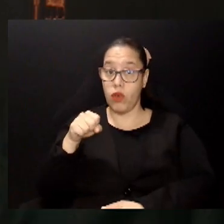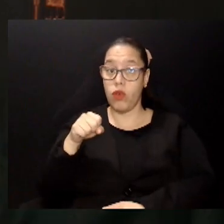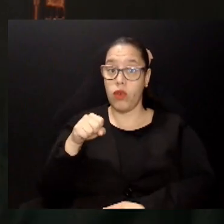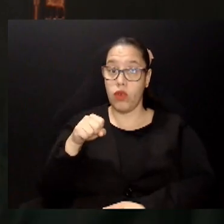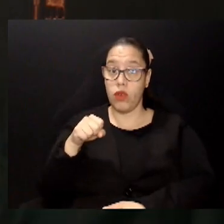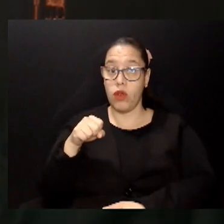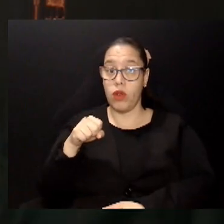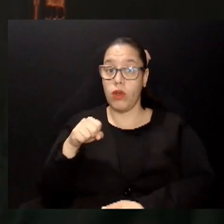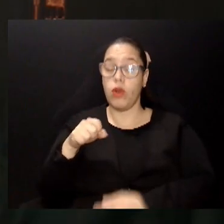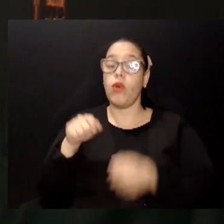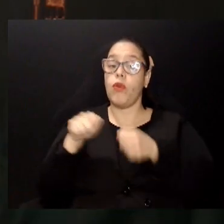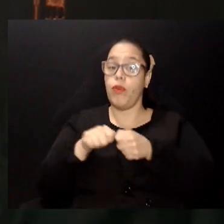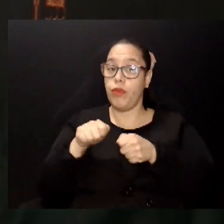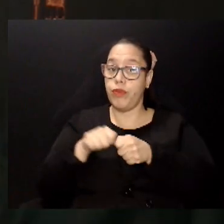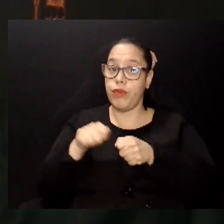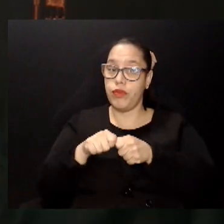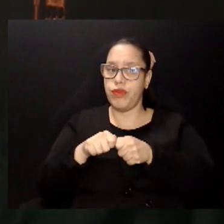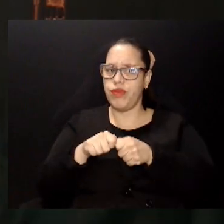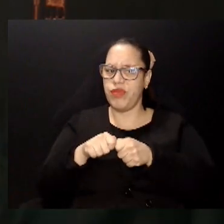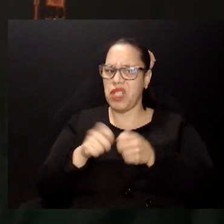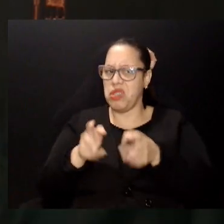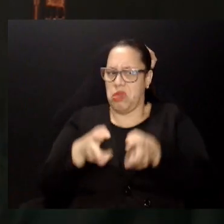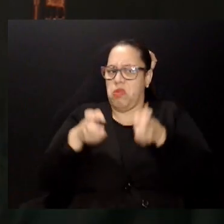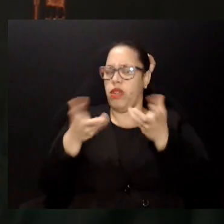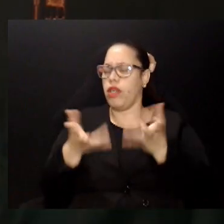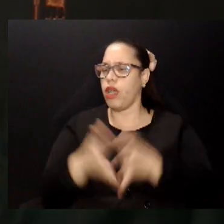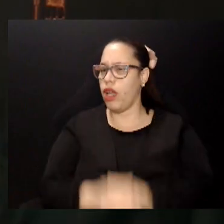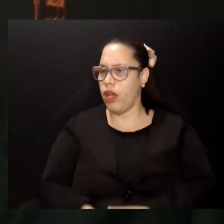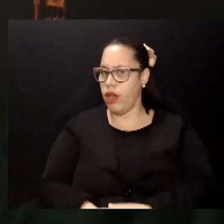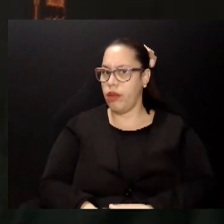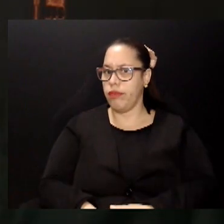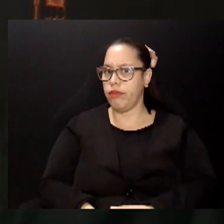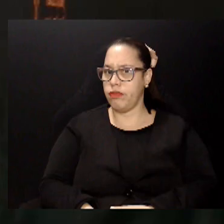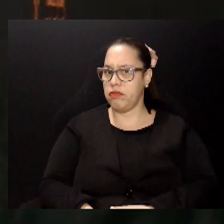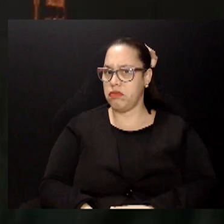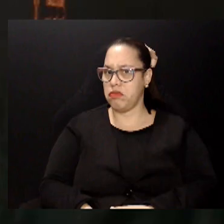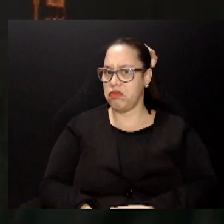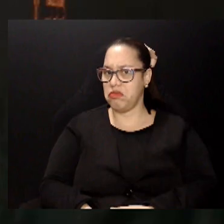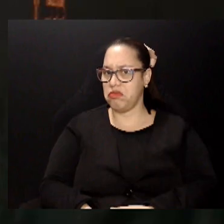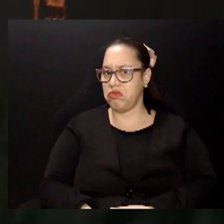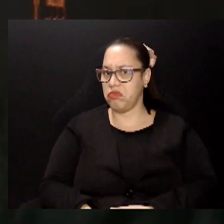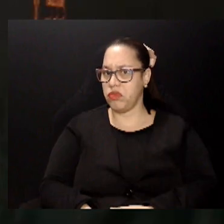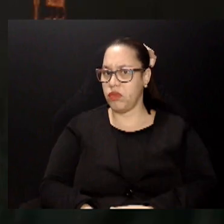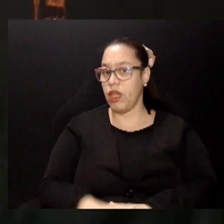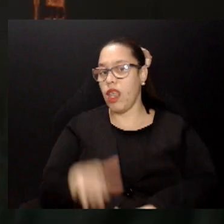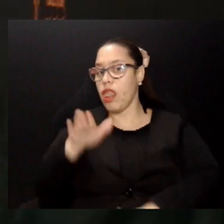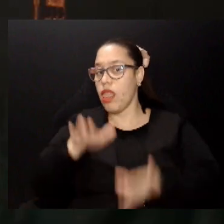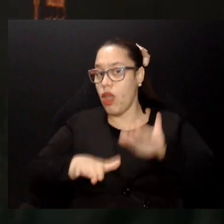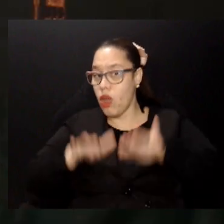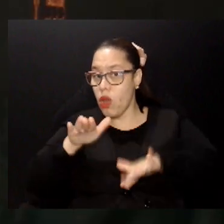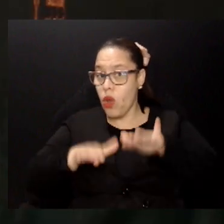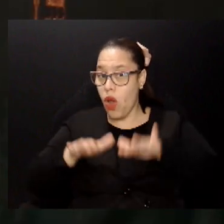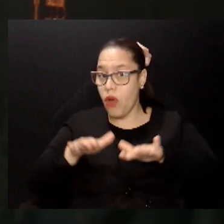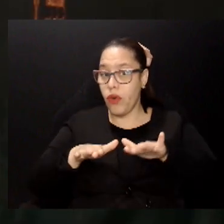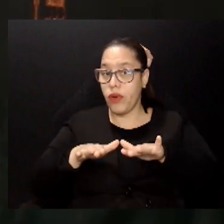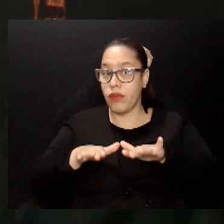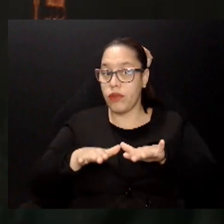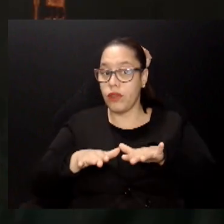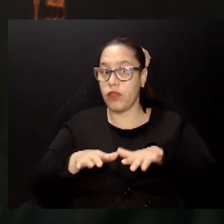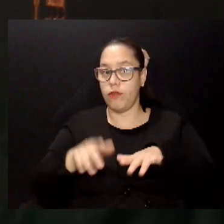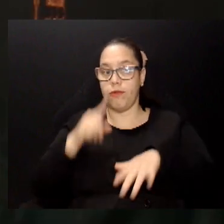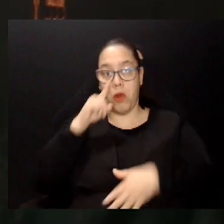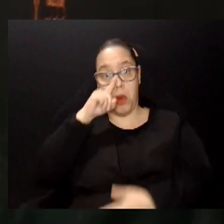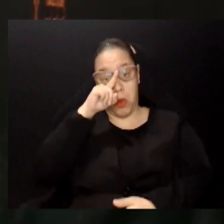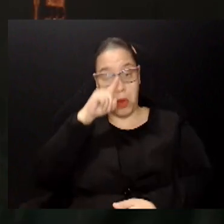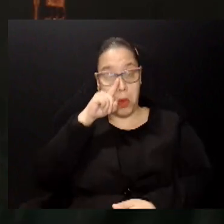isso inconsciente, né? Faz isso sem perceber. Então, talvez uma das maiores armadilhas da autoanulação